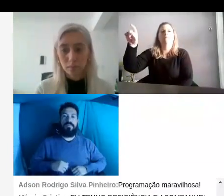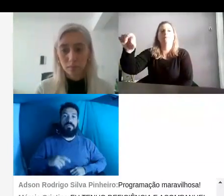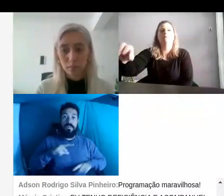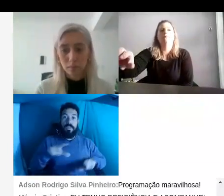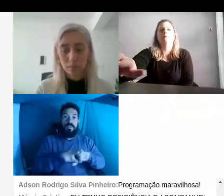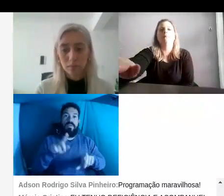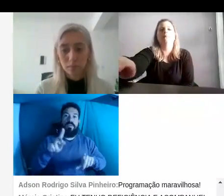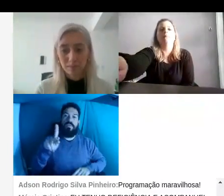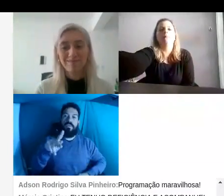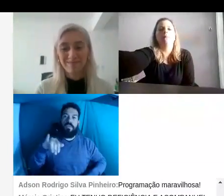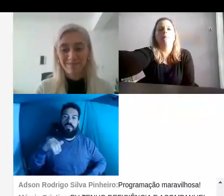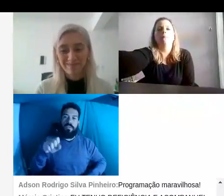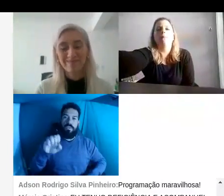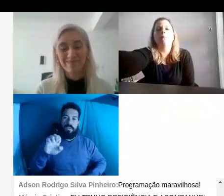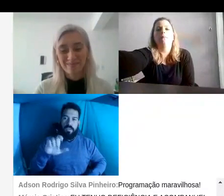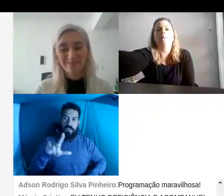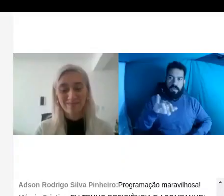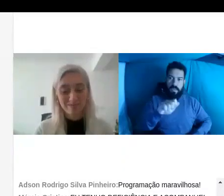Catar.